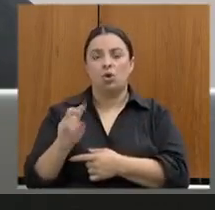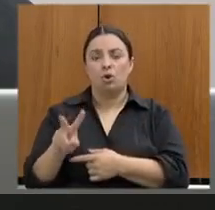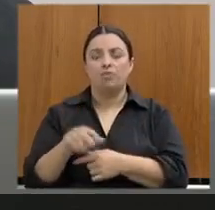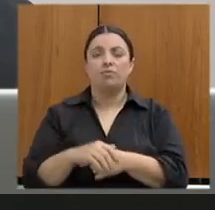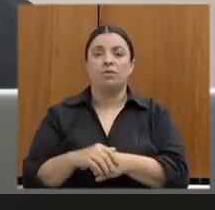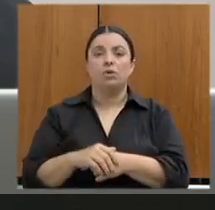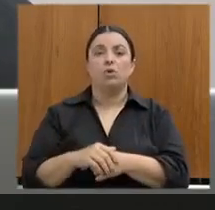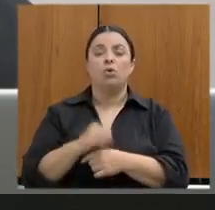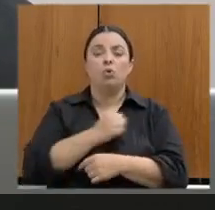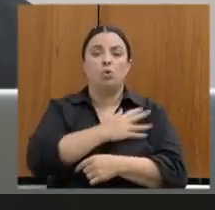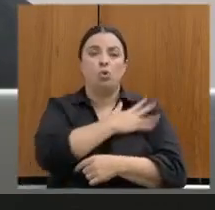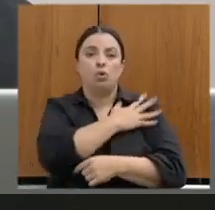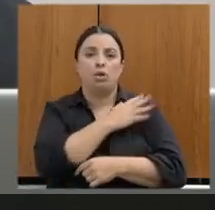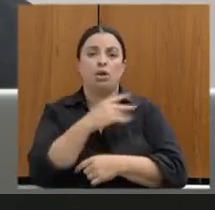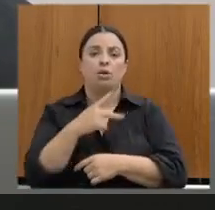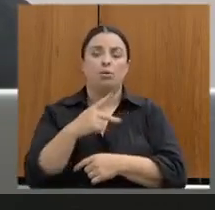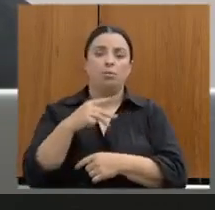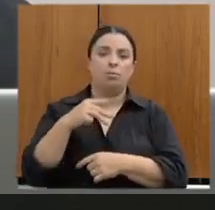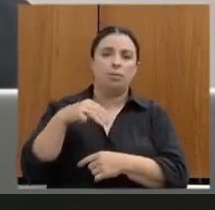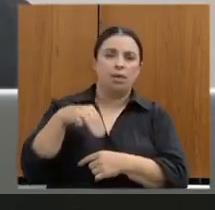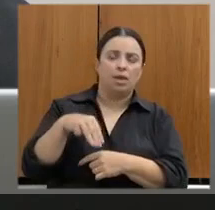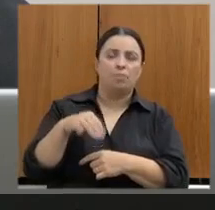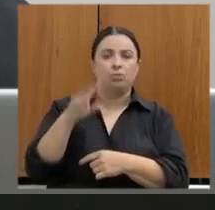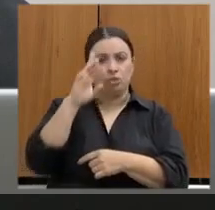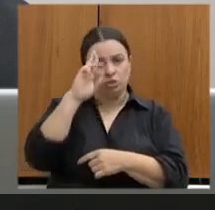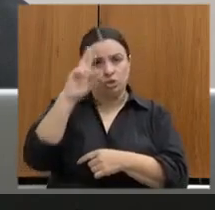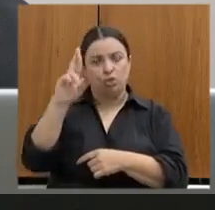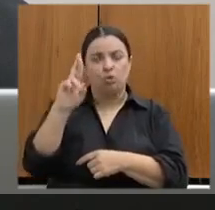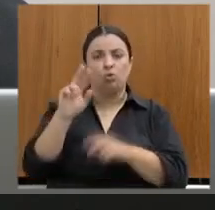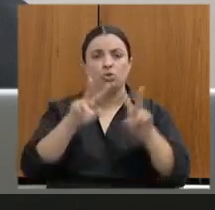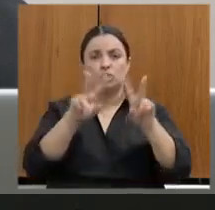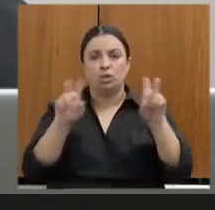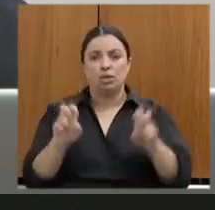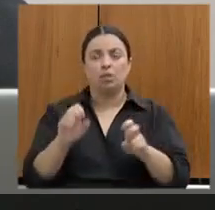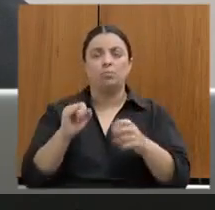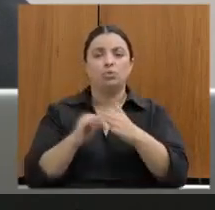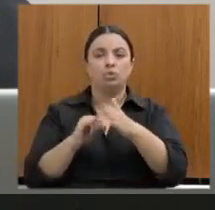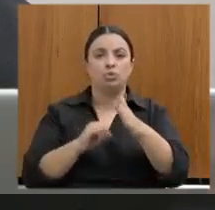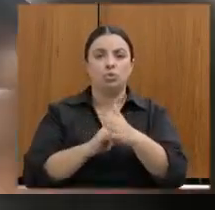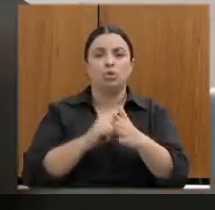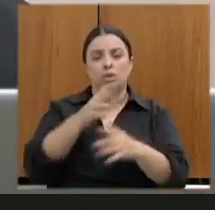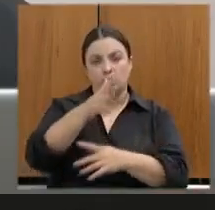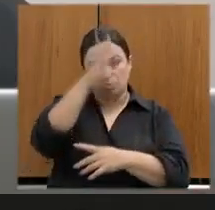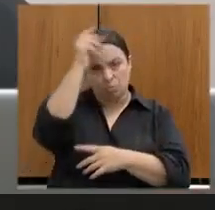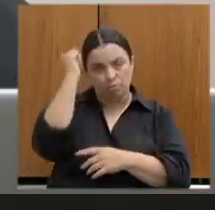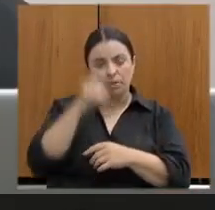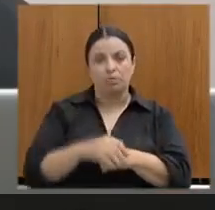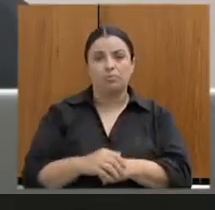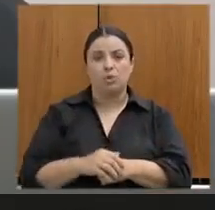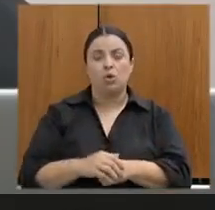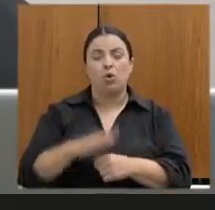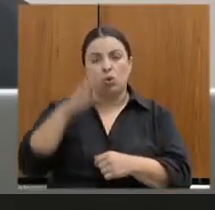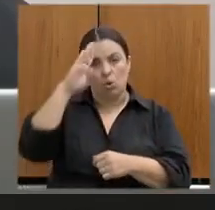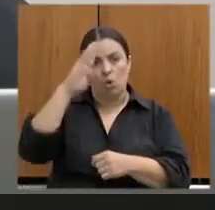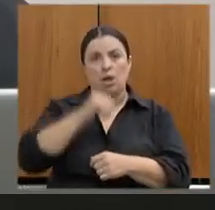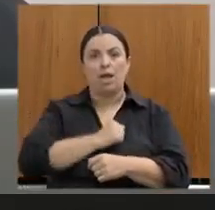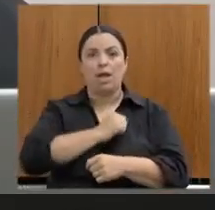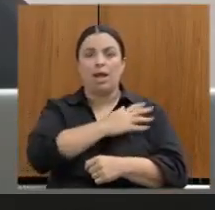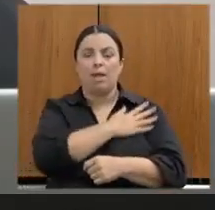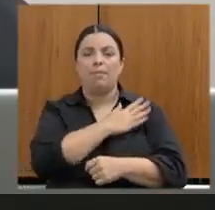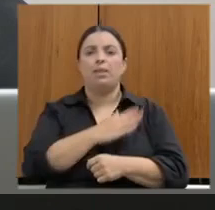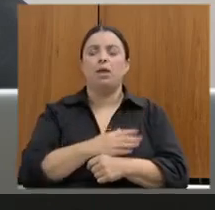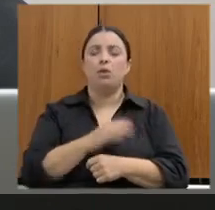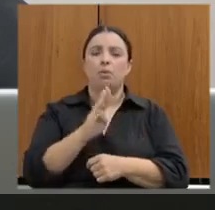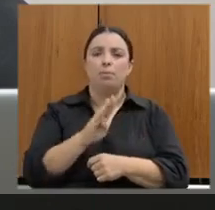BM edirlei Viana da Silva diretor de assuntos institucionais do corpo Bombeiros Militar o capitão BM Luiz Henrique